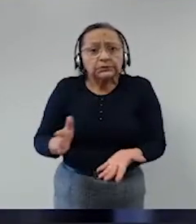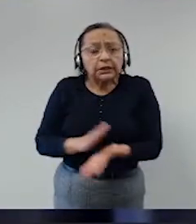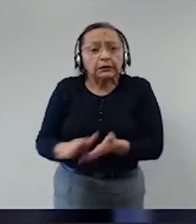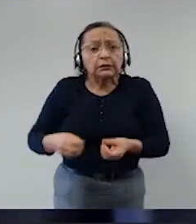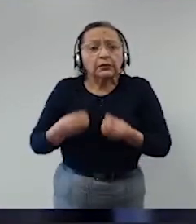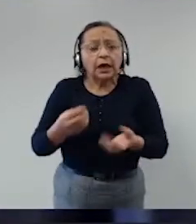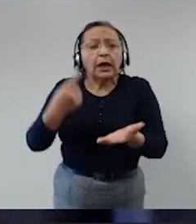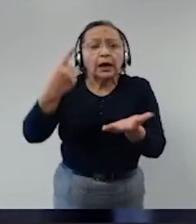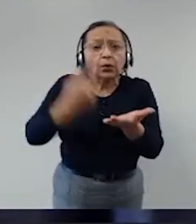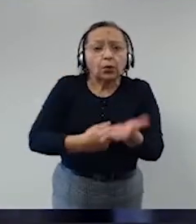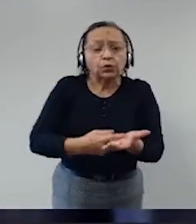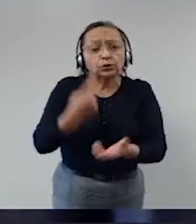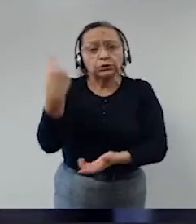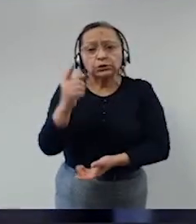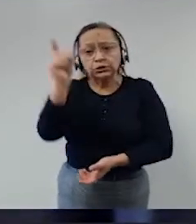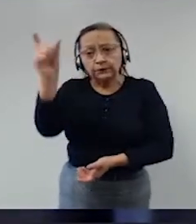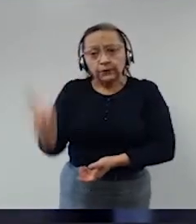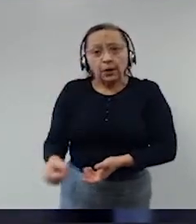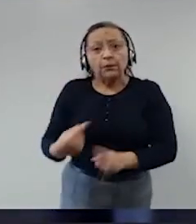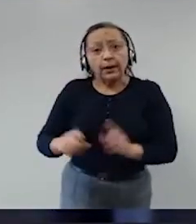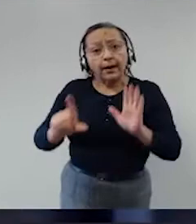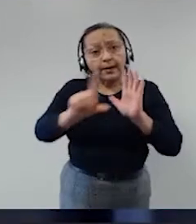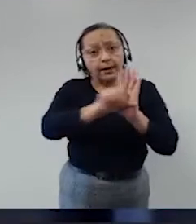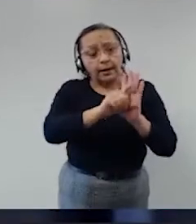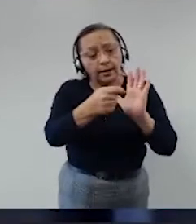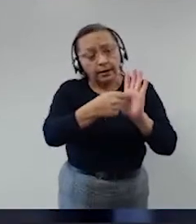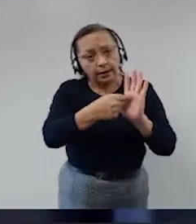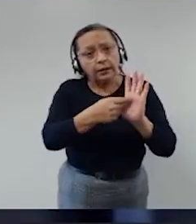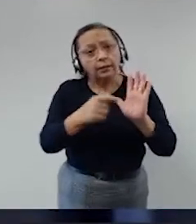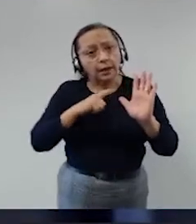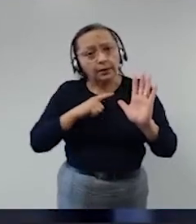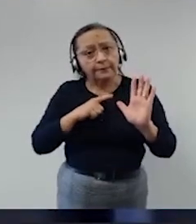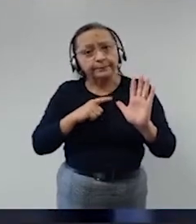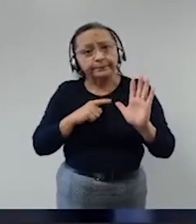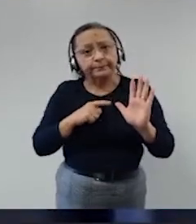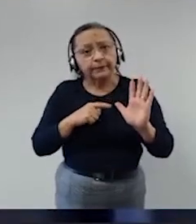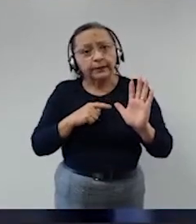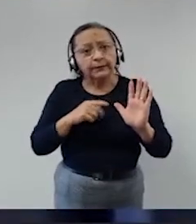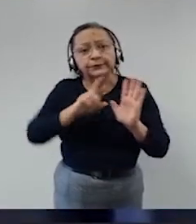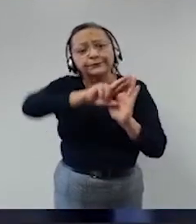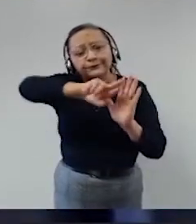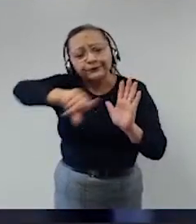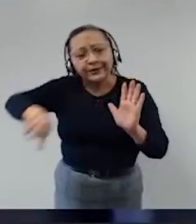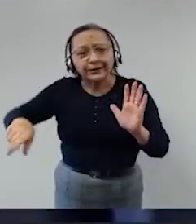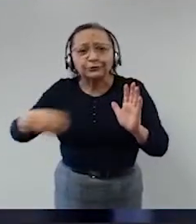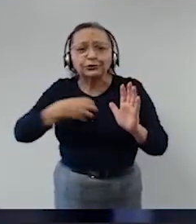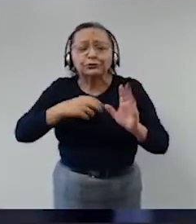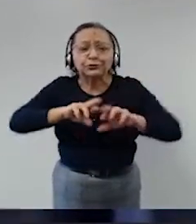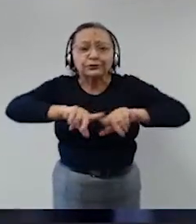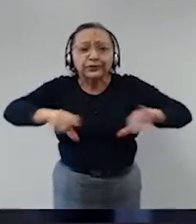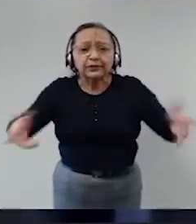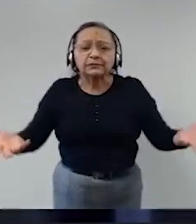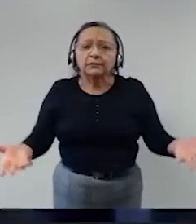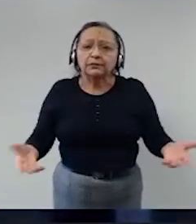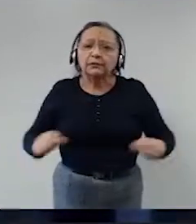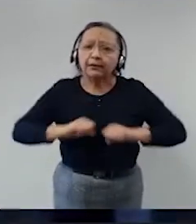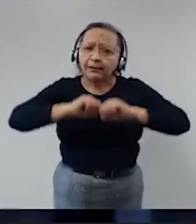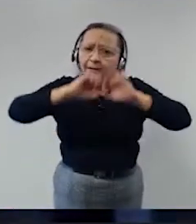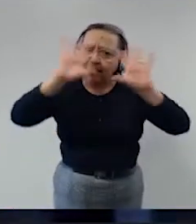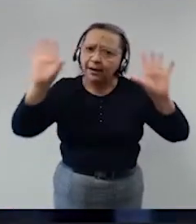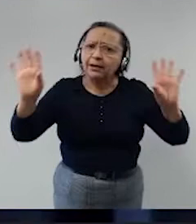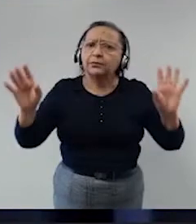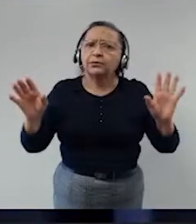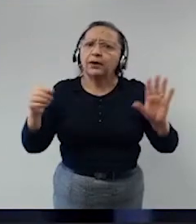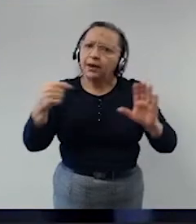em matérias que a lei ordinariamente dispunha de maneira diversa, e especialmente, claramente, a